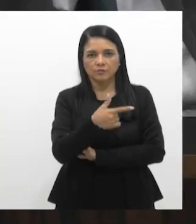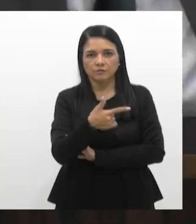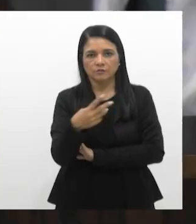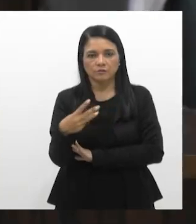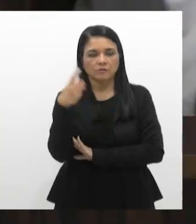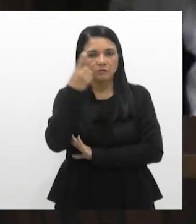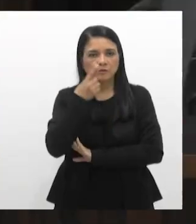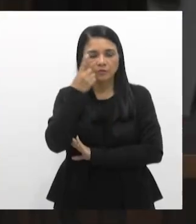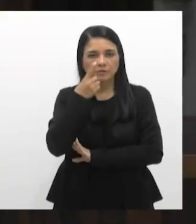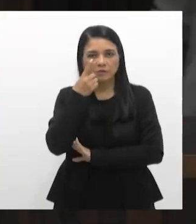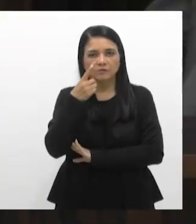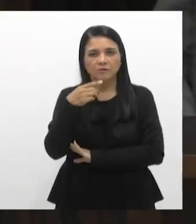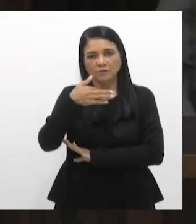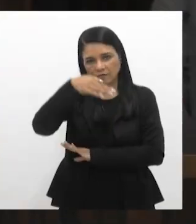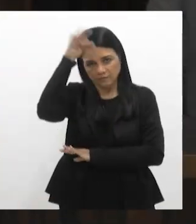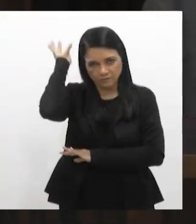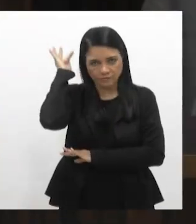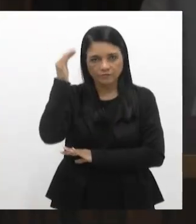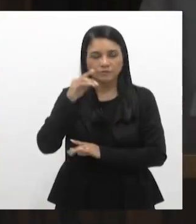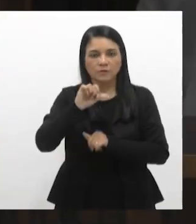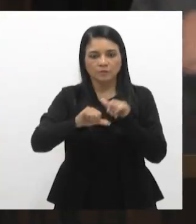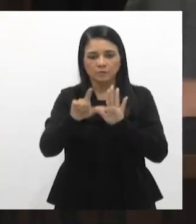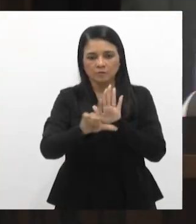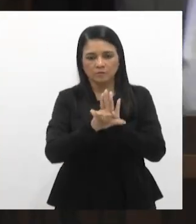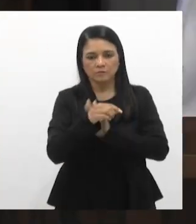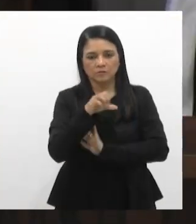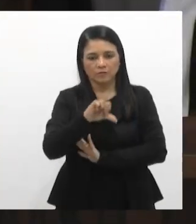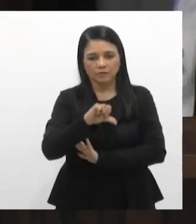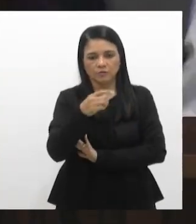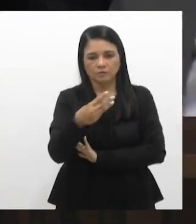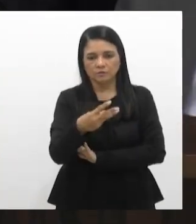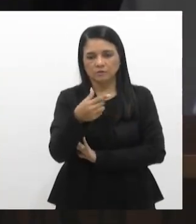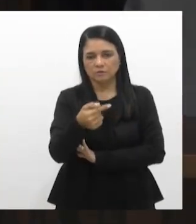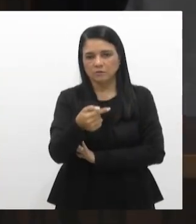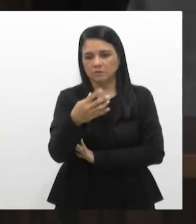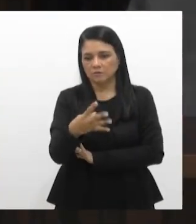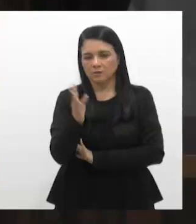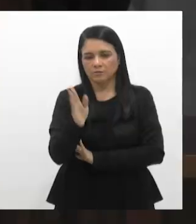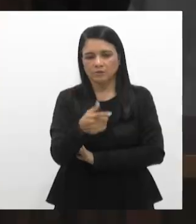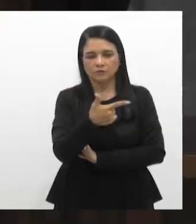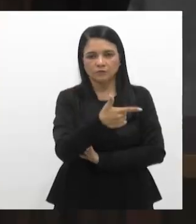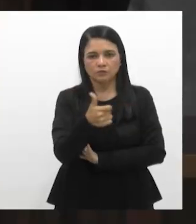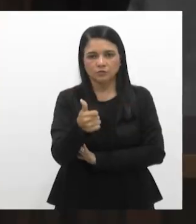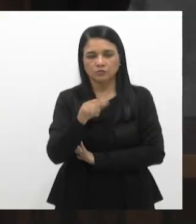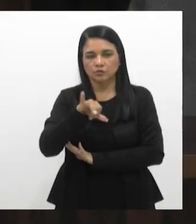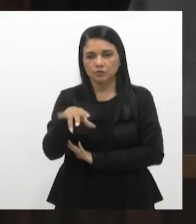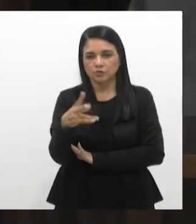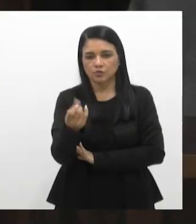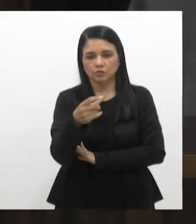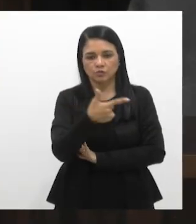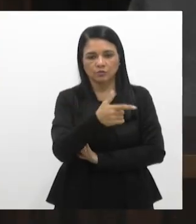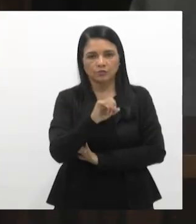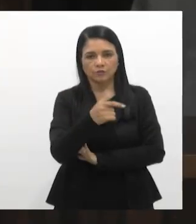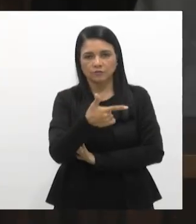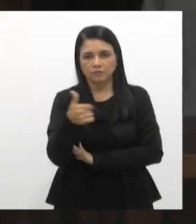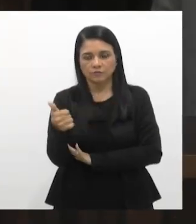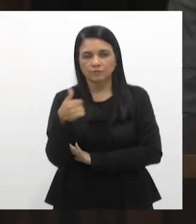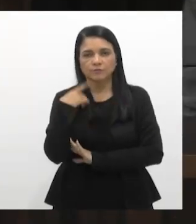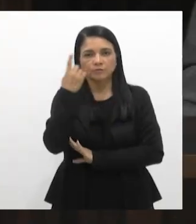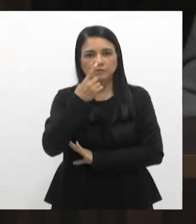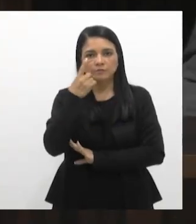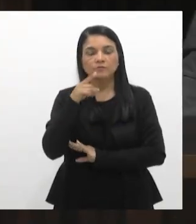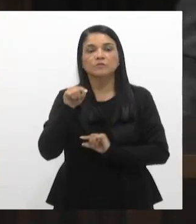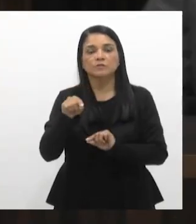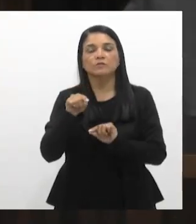1286/2023, de autoria do deputado Fred Pacheco, que altera a lei de número 9.374, de 21 de julho de 2021, que dispõe sobre a